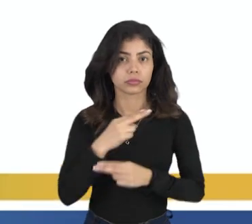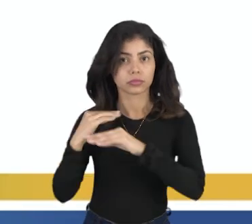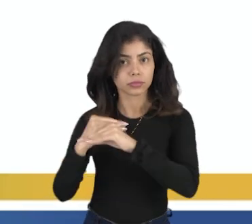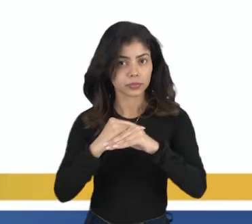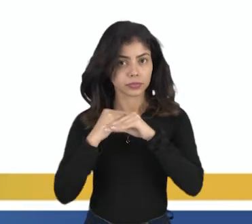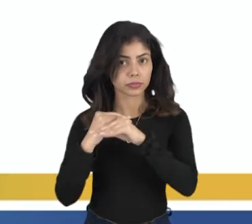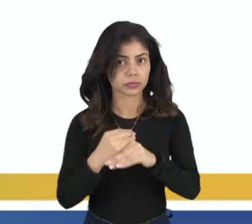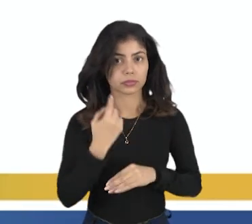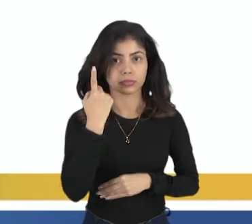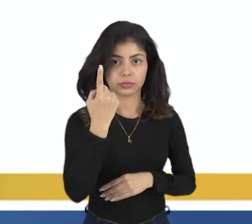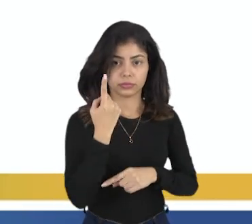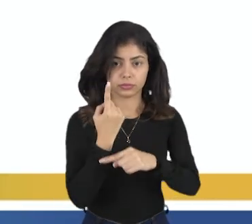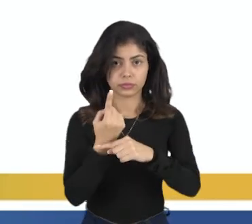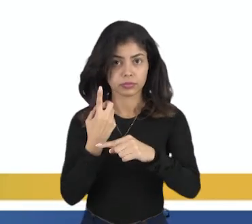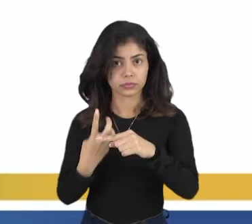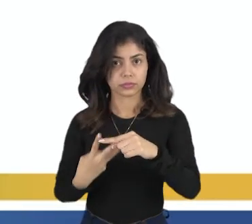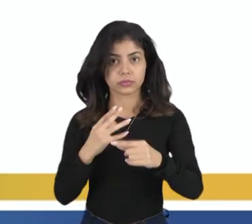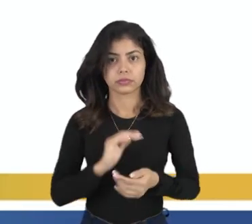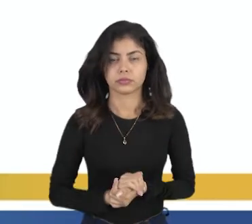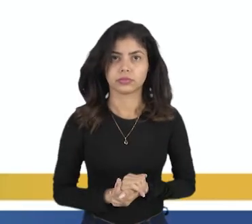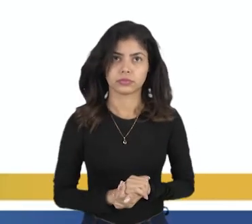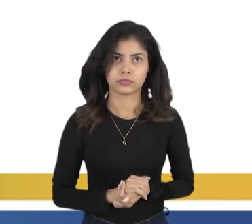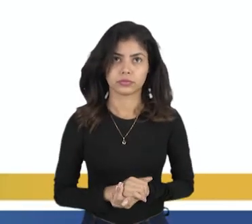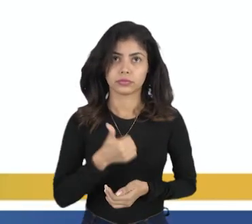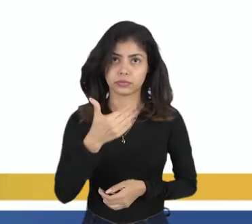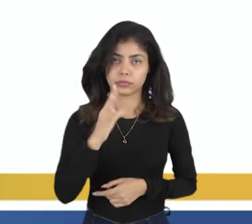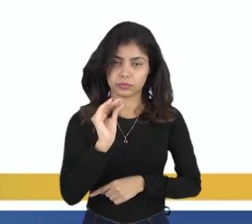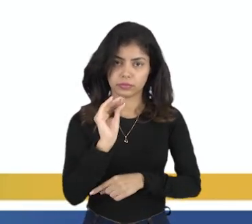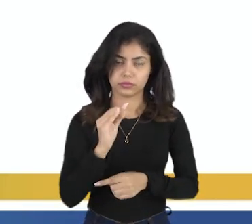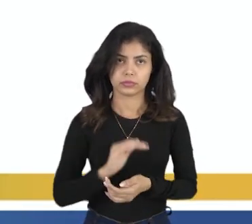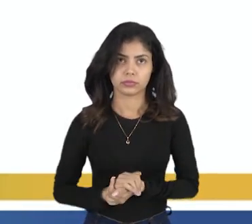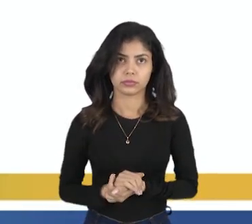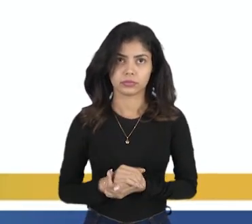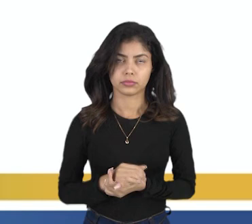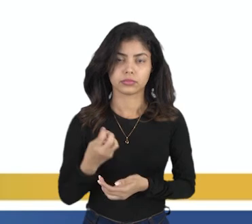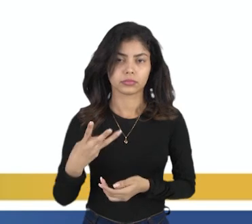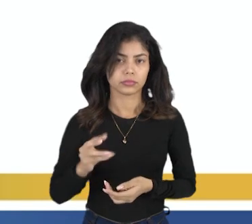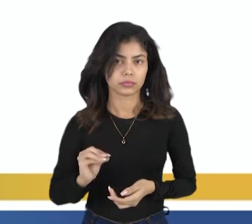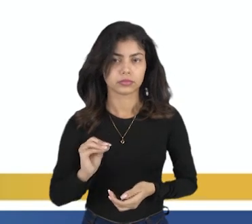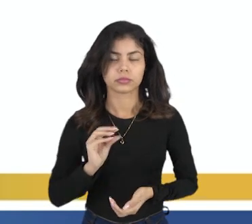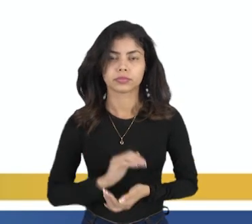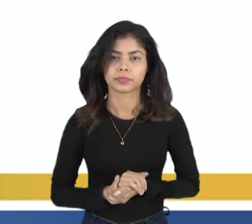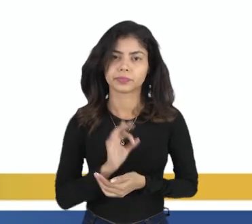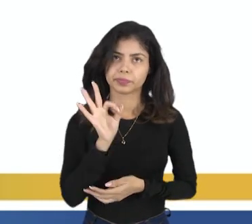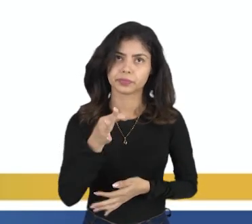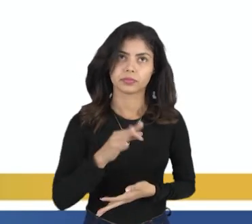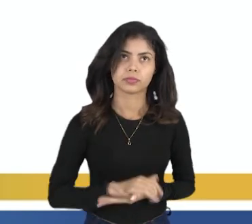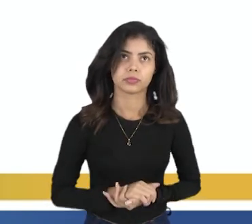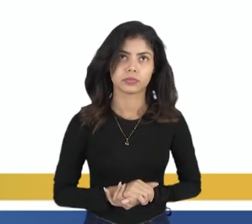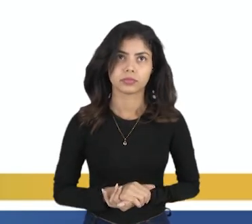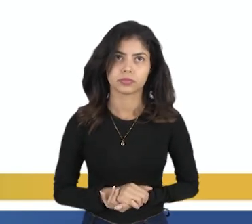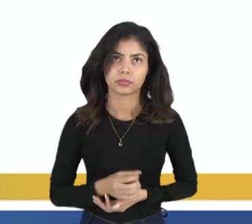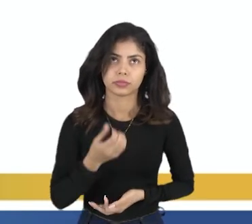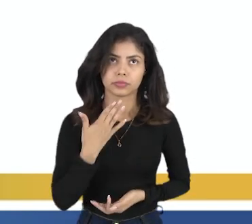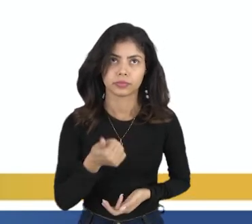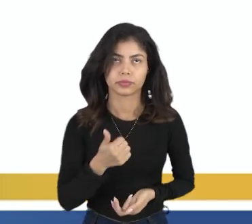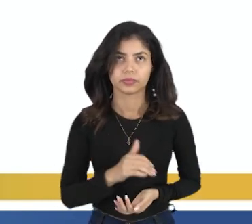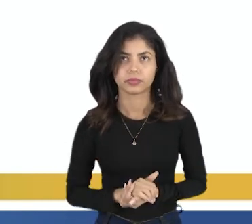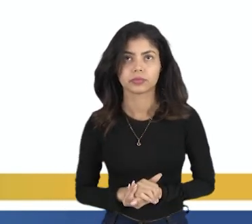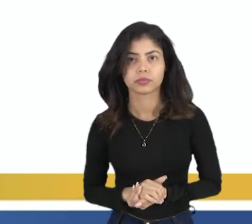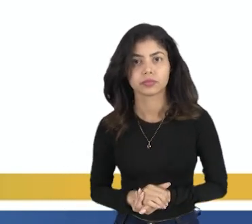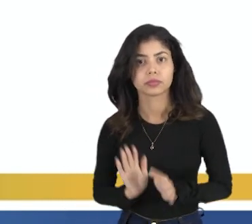igual a 1/3, né? Ou seja, 10 é igual a 1/3 de 30, certo? Muito bem,